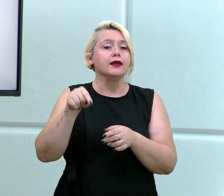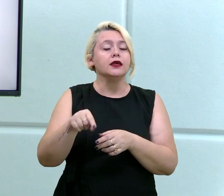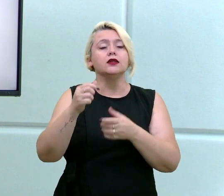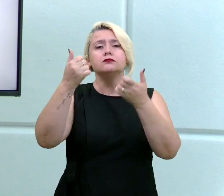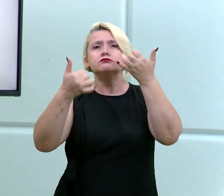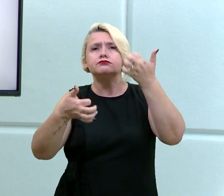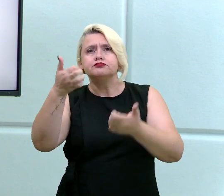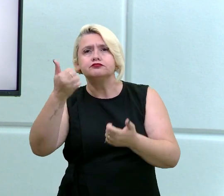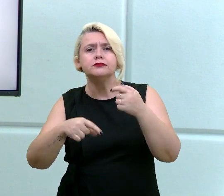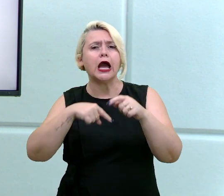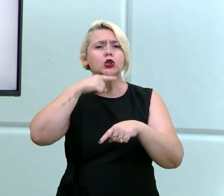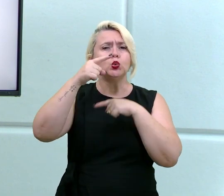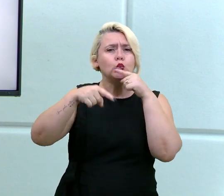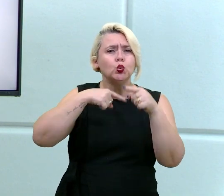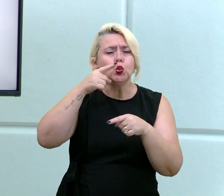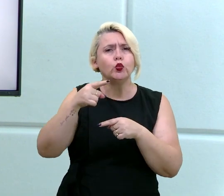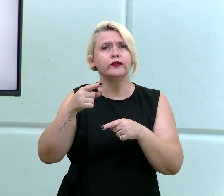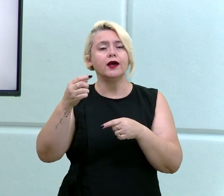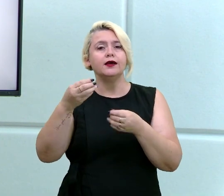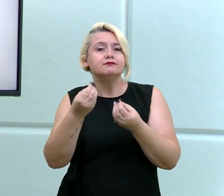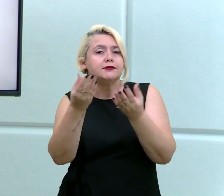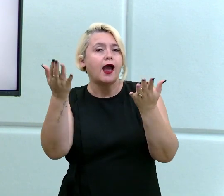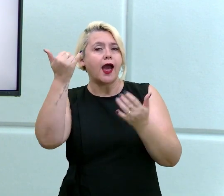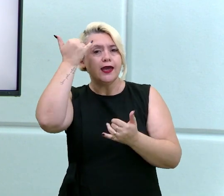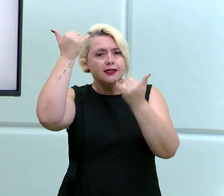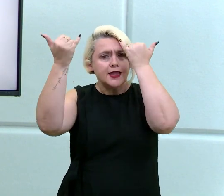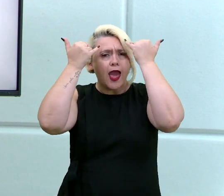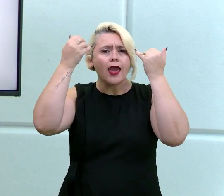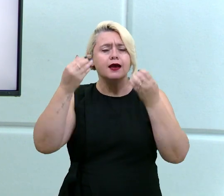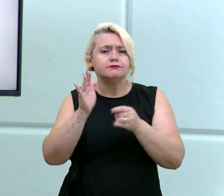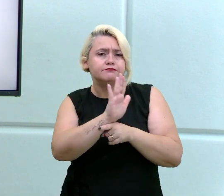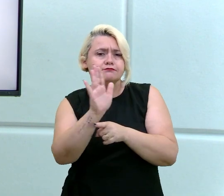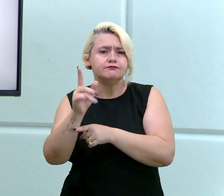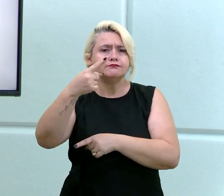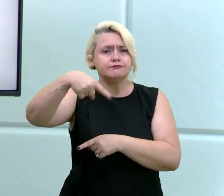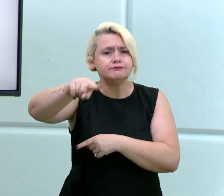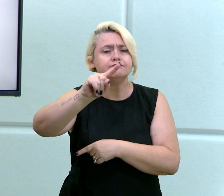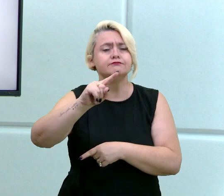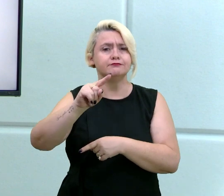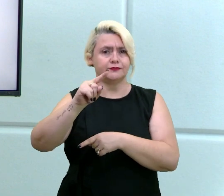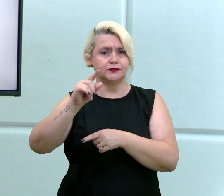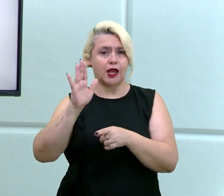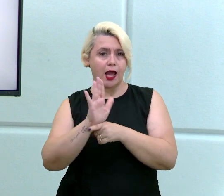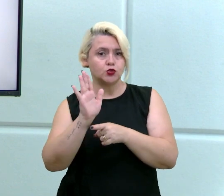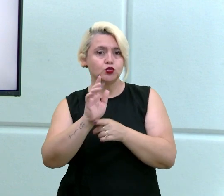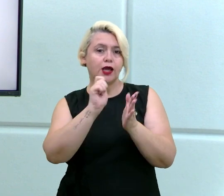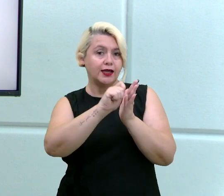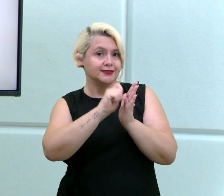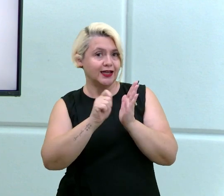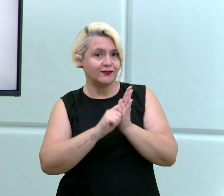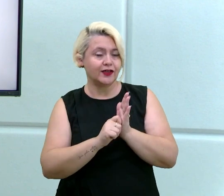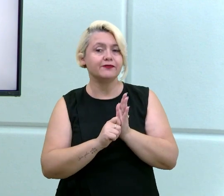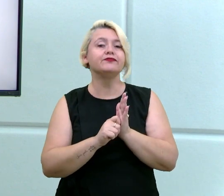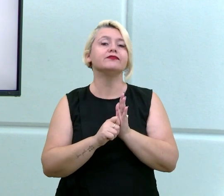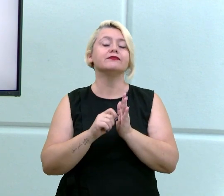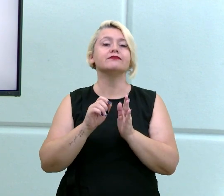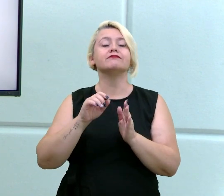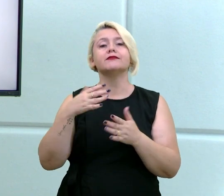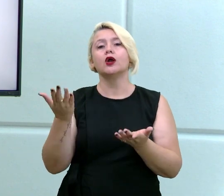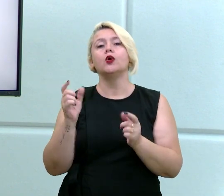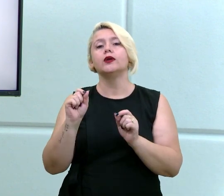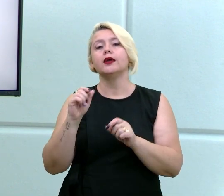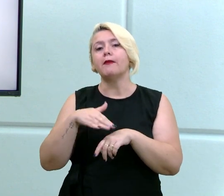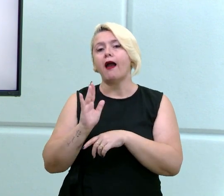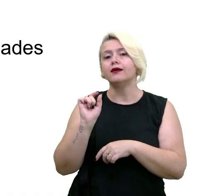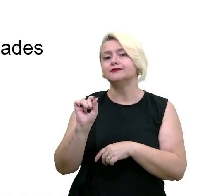tirando, assim, algumas ideias para ir plantando aí, para ir fomentando esse tema na cabecinha de vocês na hora de escrever. E o que mais? Vamos seguir?